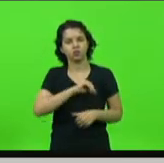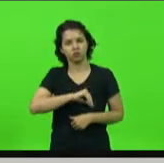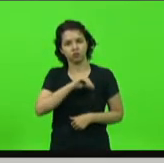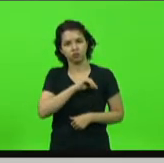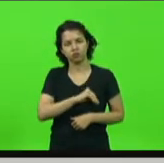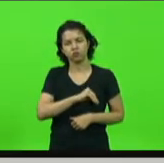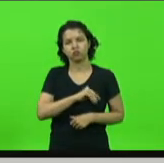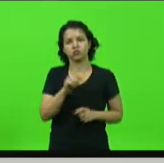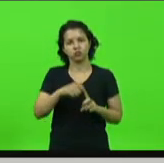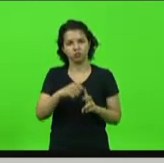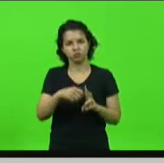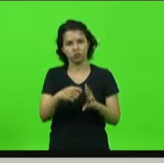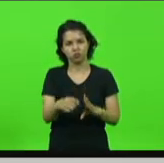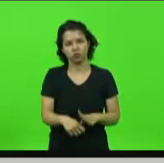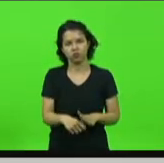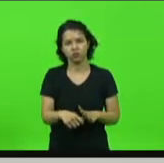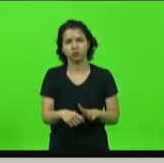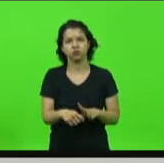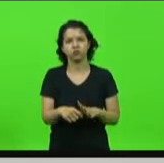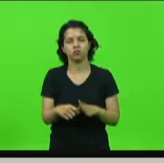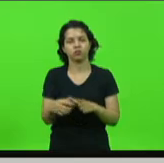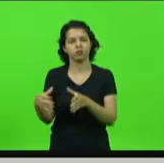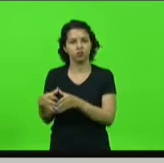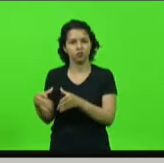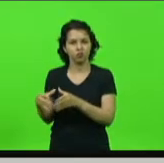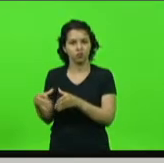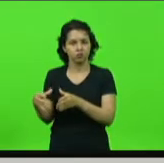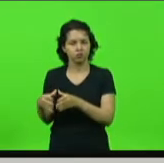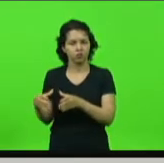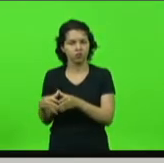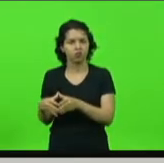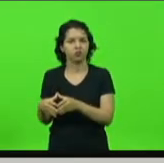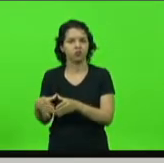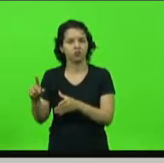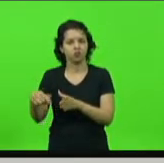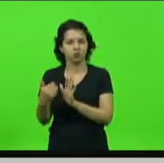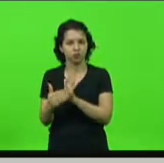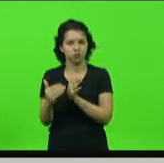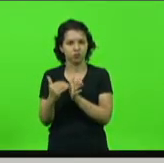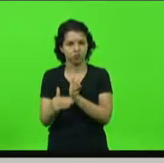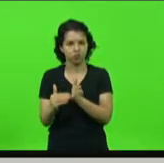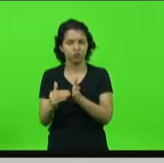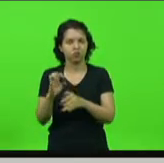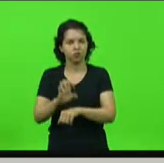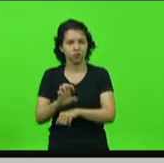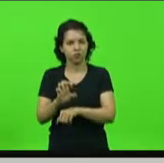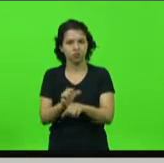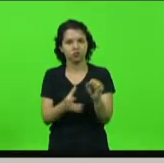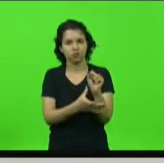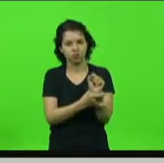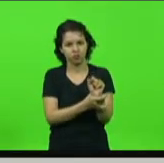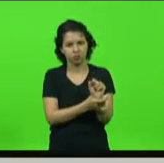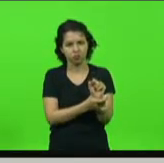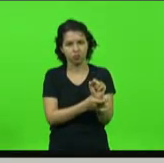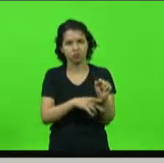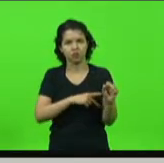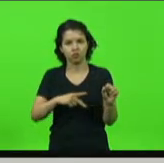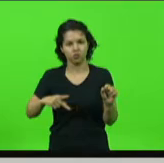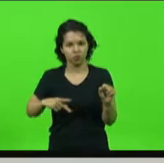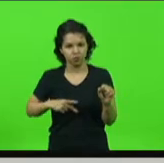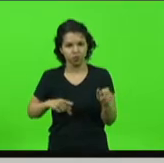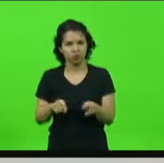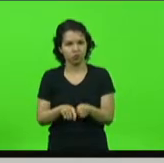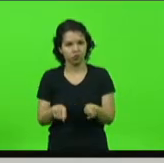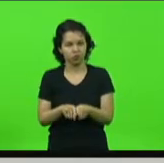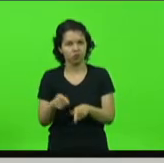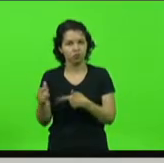carreiras pertencentes às instituições que constitui a Secretaria de Estado da Segurança Pública e estabelece outras